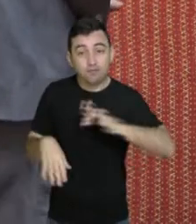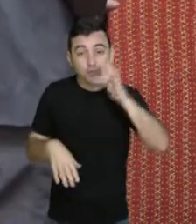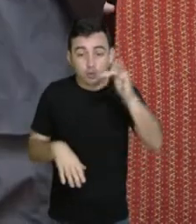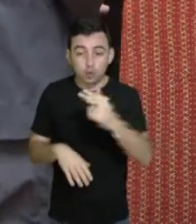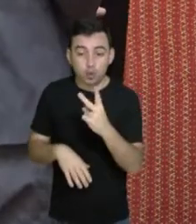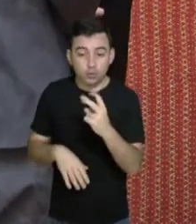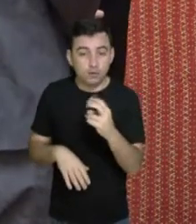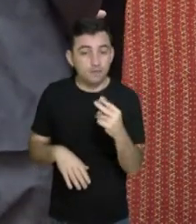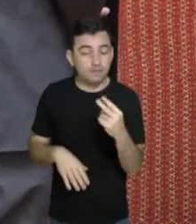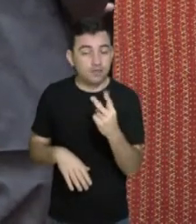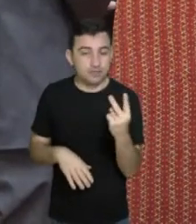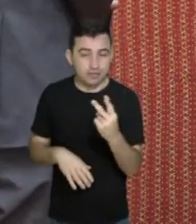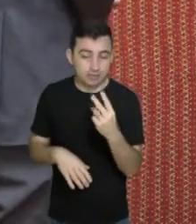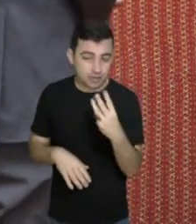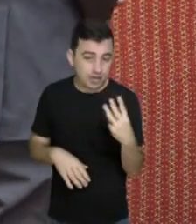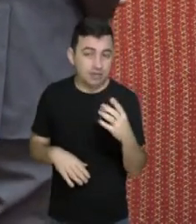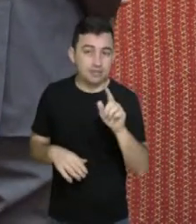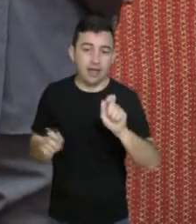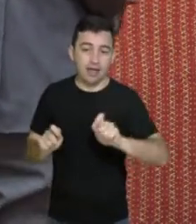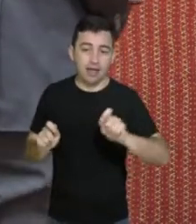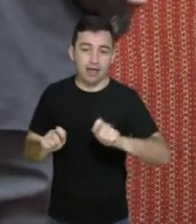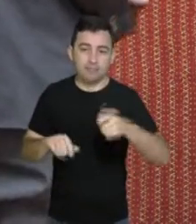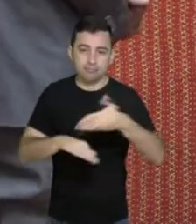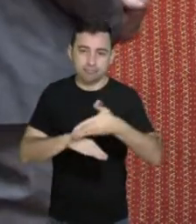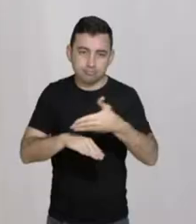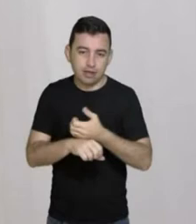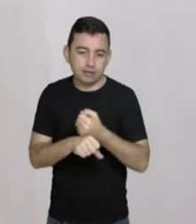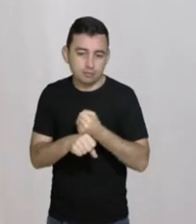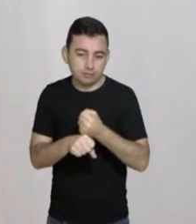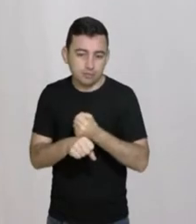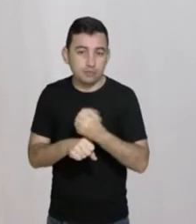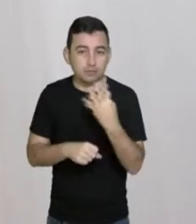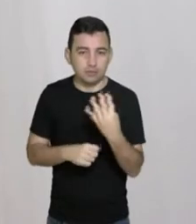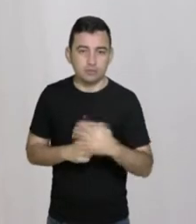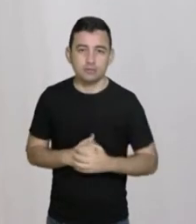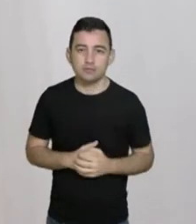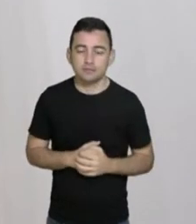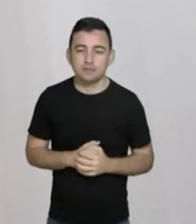juramento seja por 4 anos. Um abraço, sucesso, meu irmão. Obrigado.